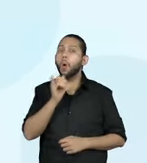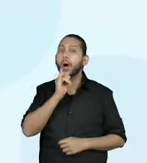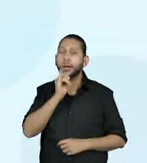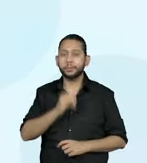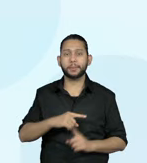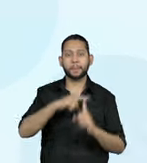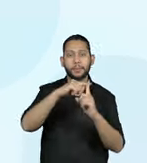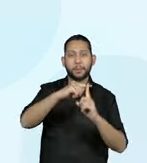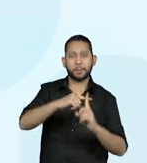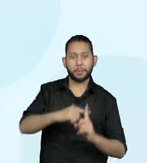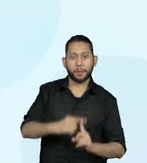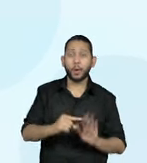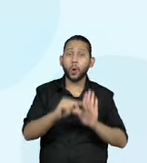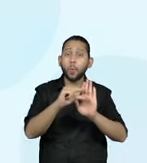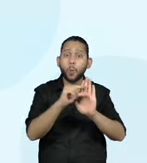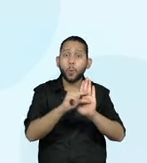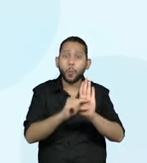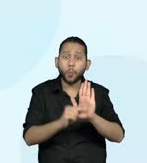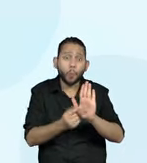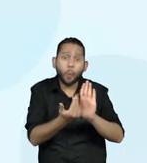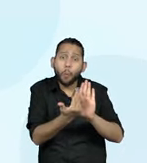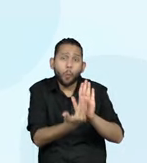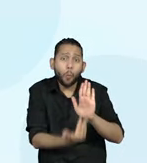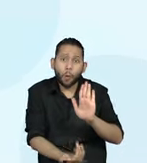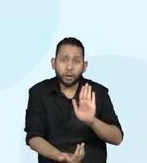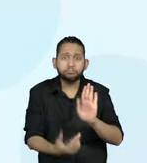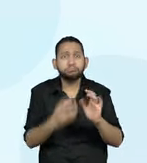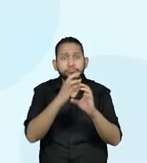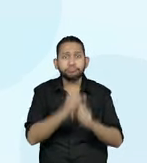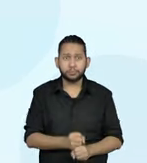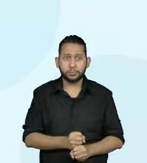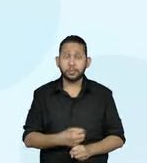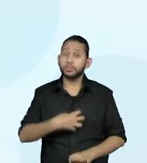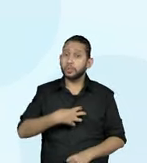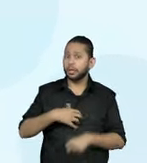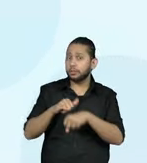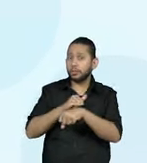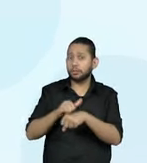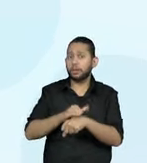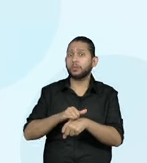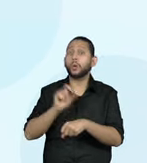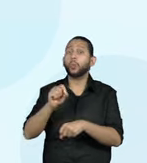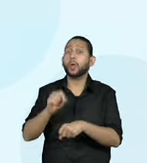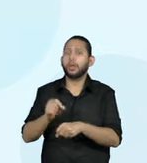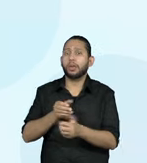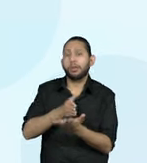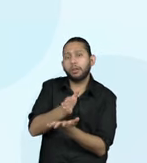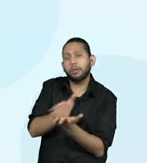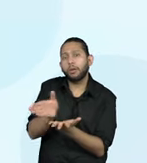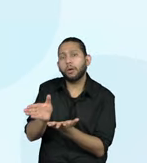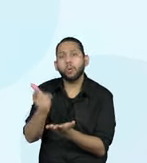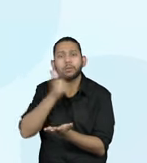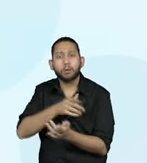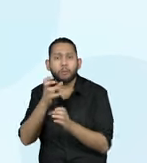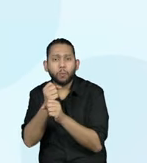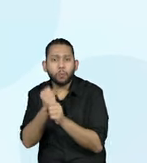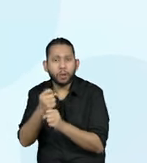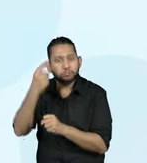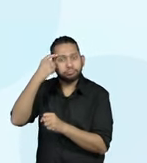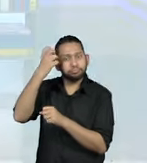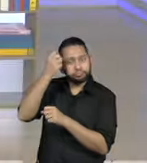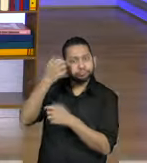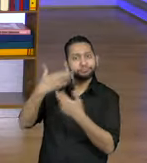retangular, utilizando diferentes estratégias de cálculo e registro. Então, bora lá. A gente volta a falar um pouquinho